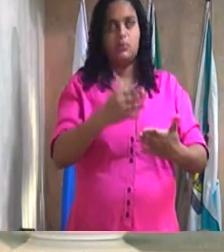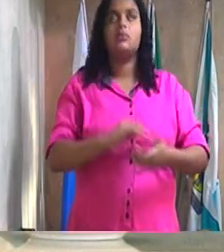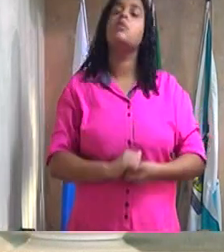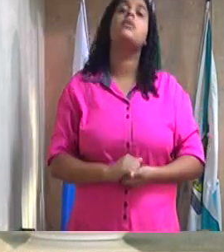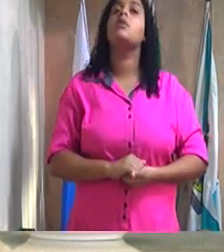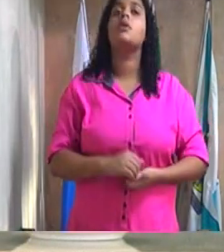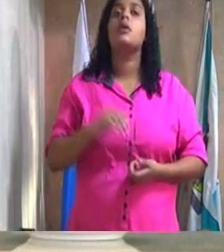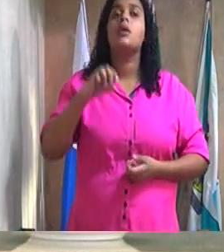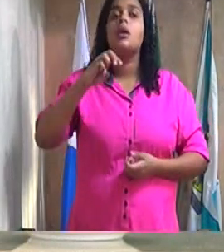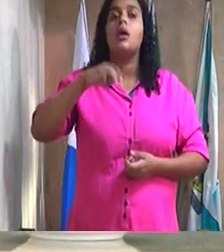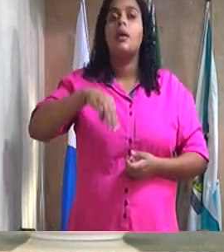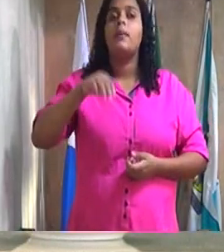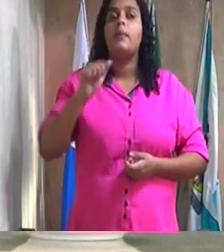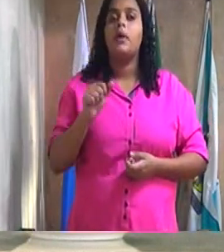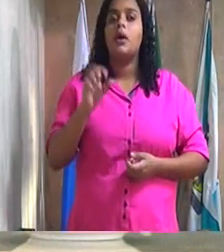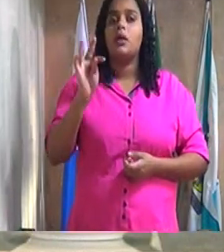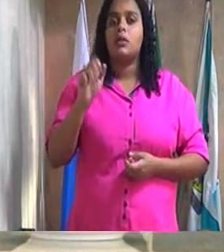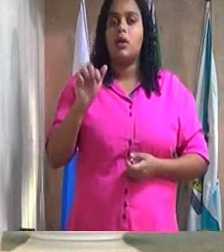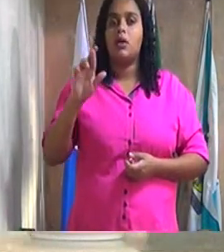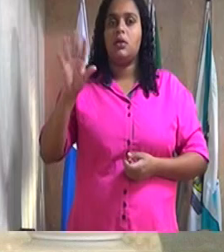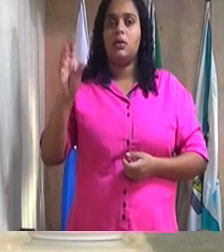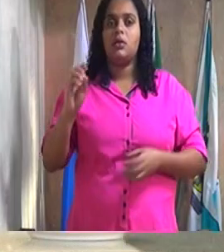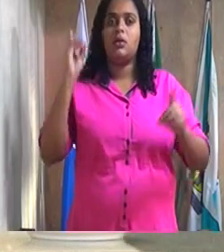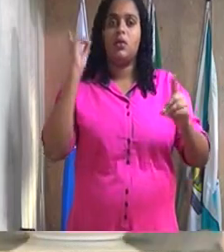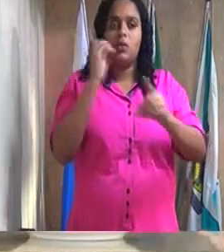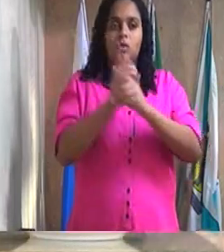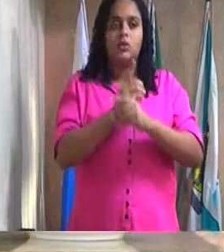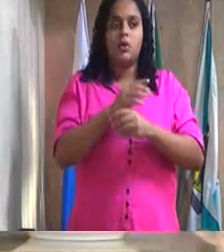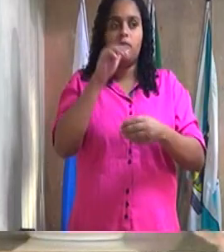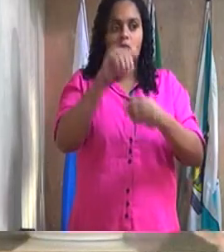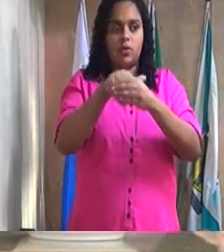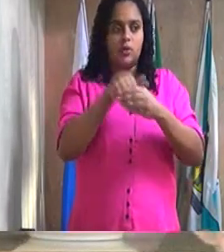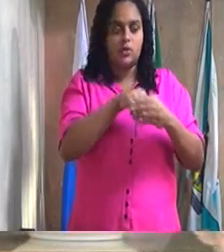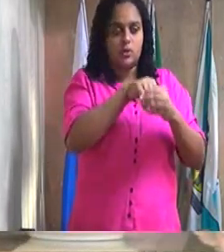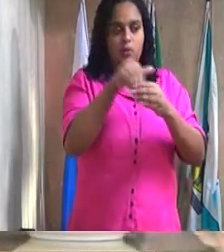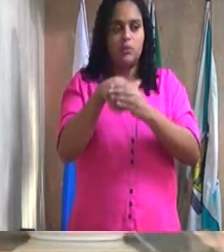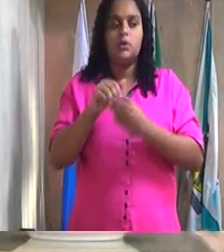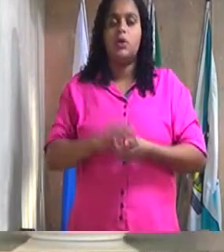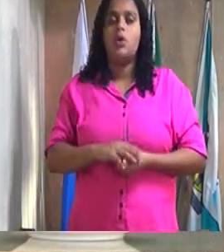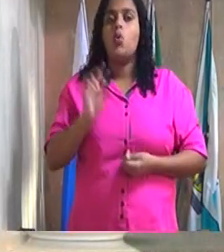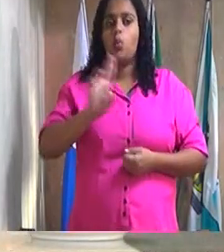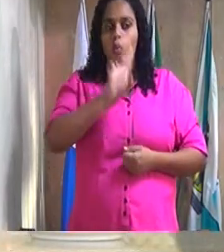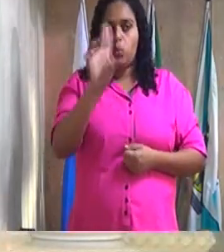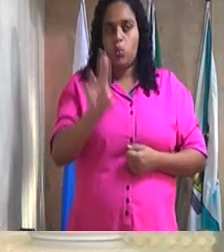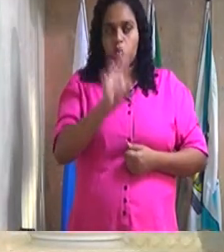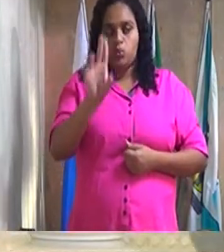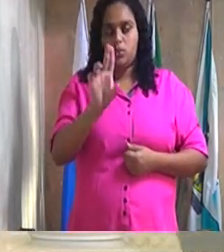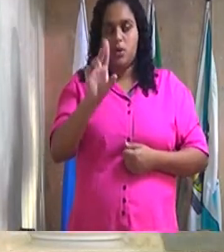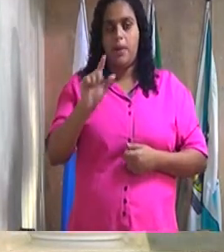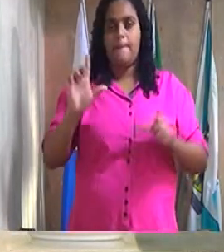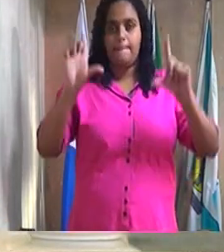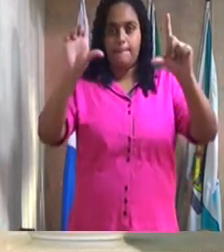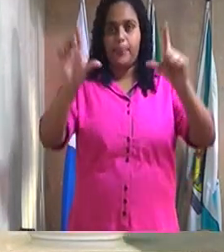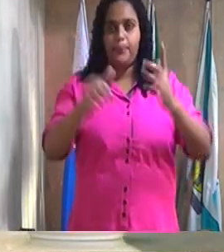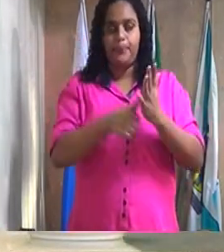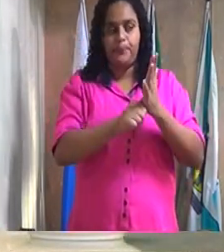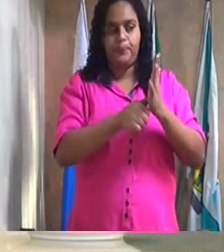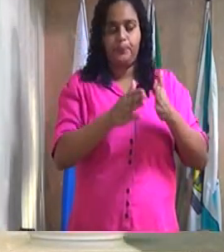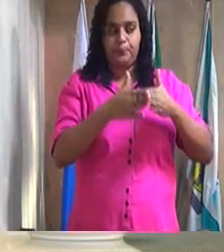matéria encontra-se em votação. Peço aos senhores vereadores que usem o painel eletrônico, por